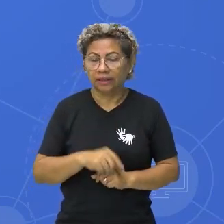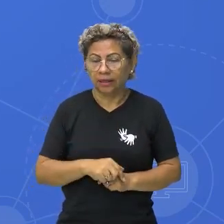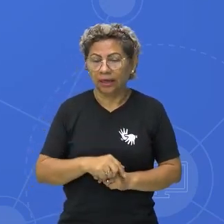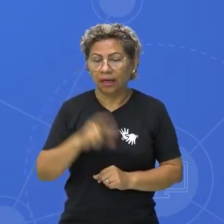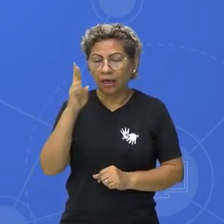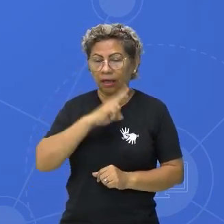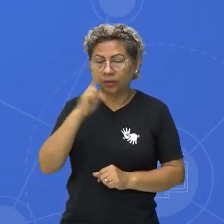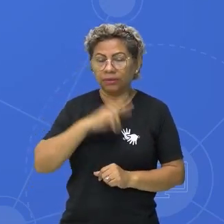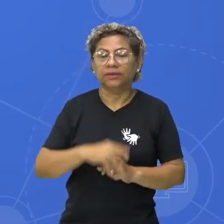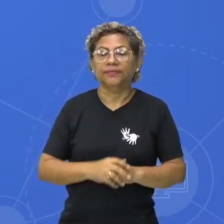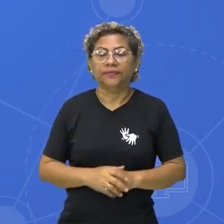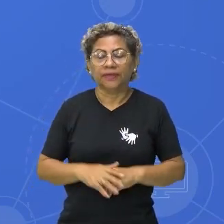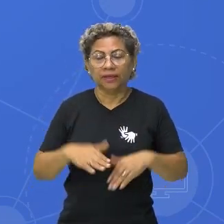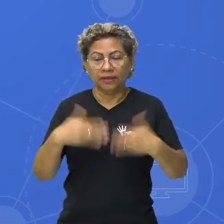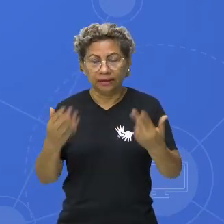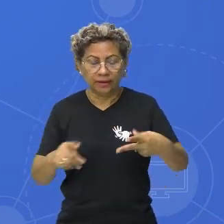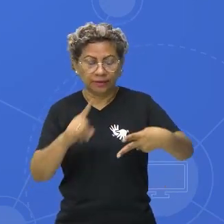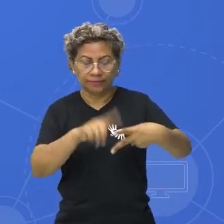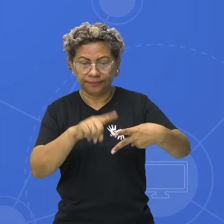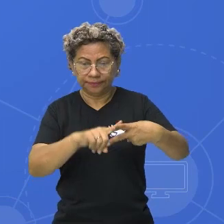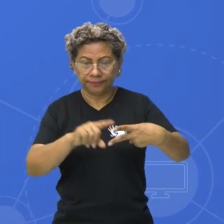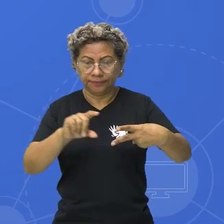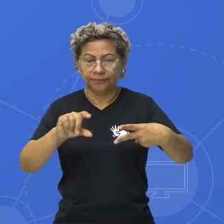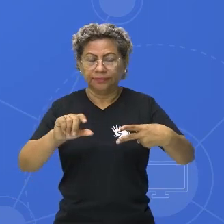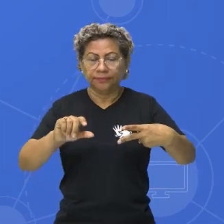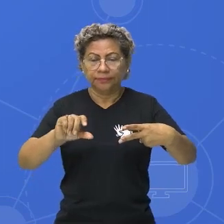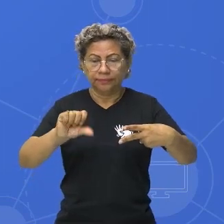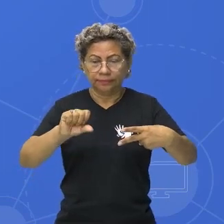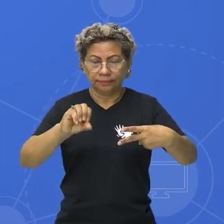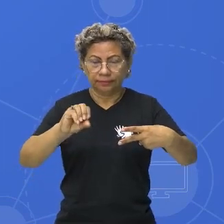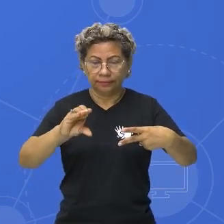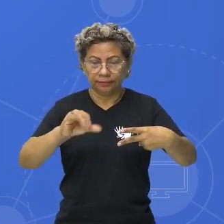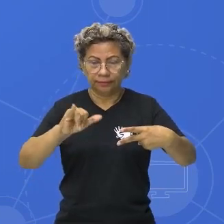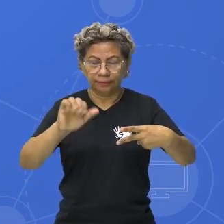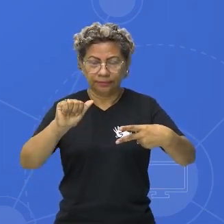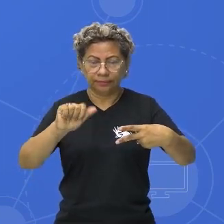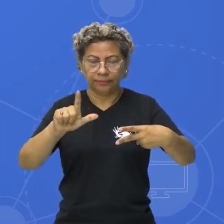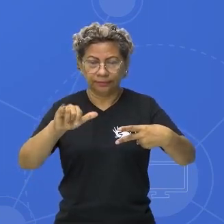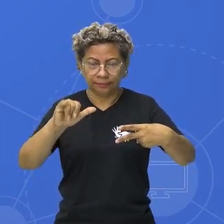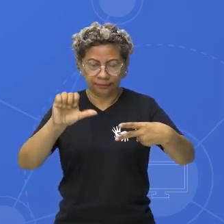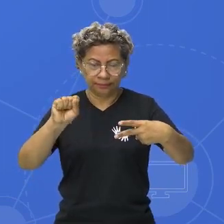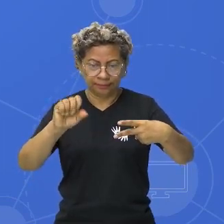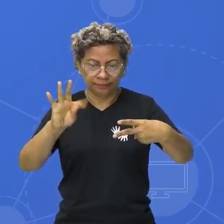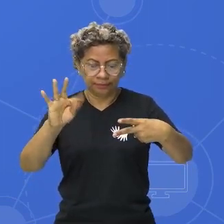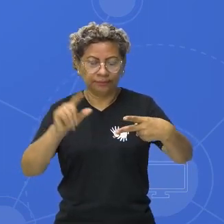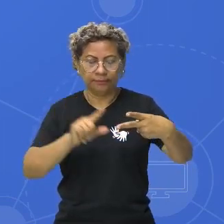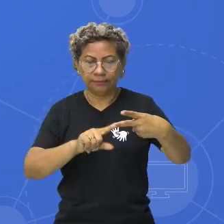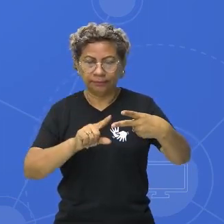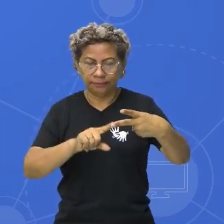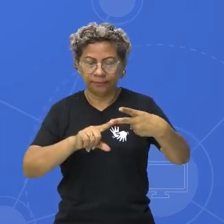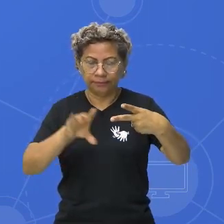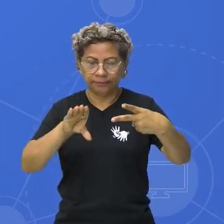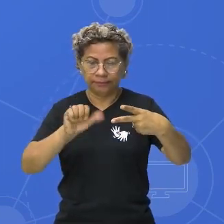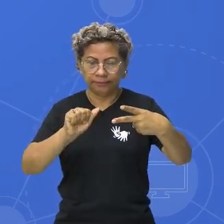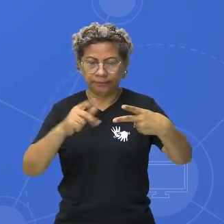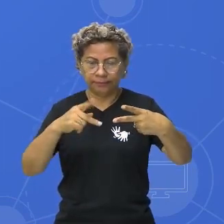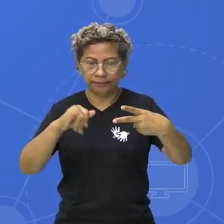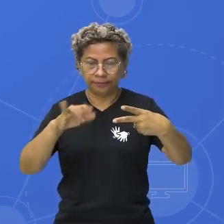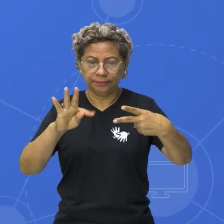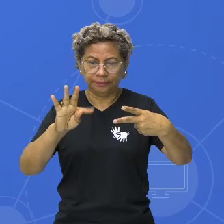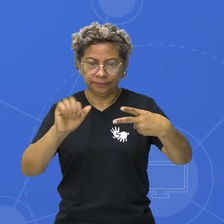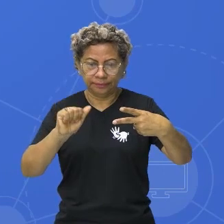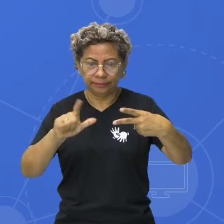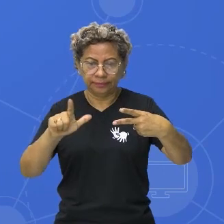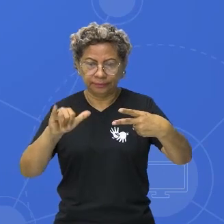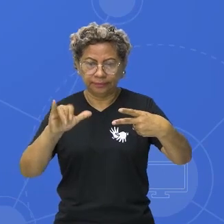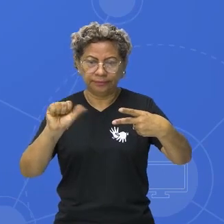parte socialista quanto na parte capitalista, tendo esses blocos econômicos até a atualidade, na